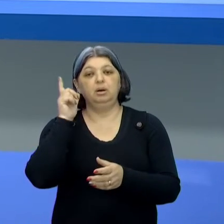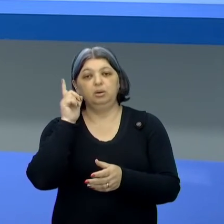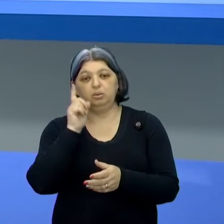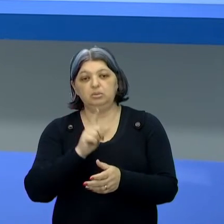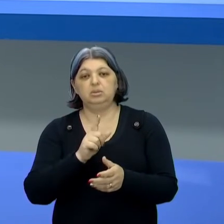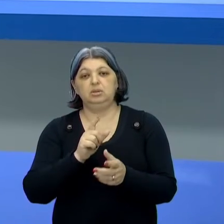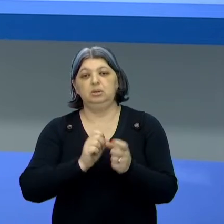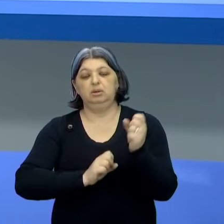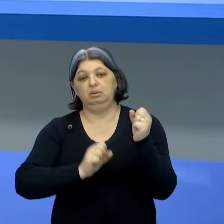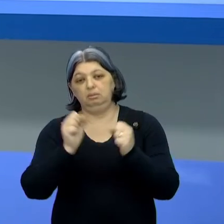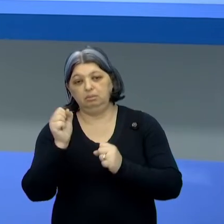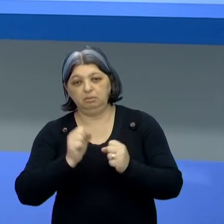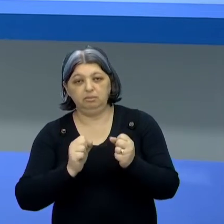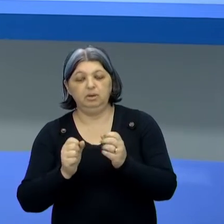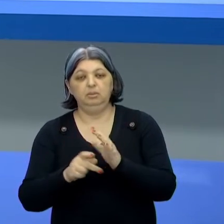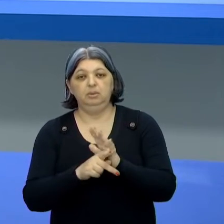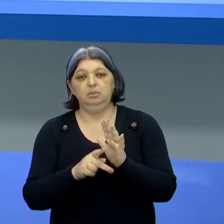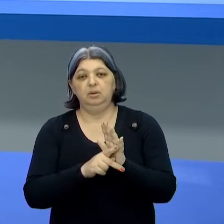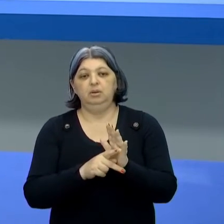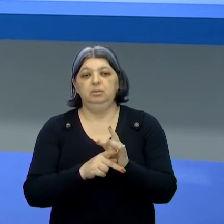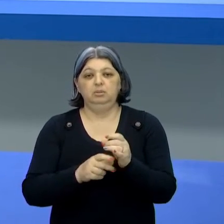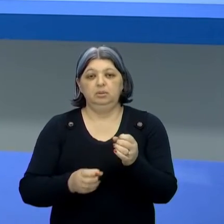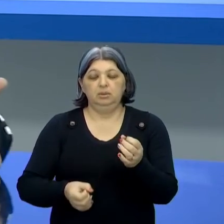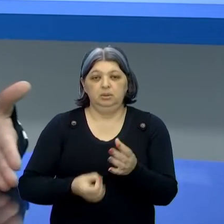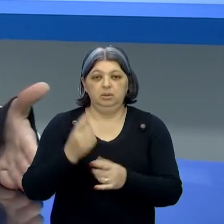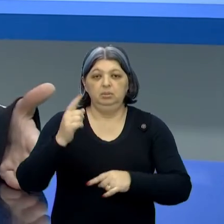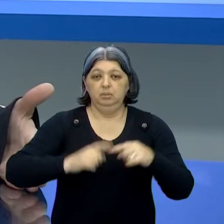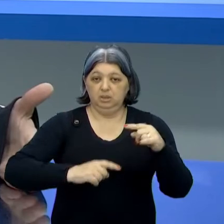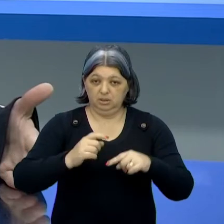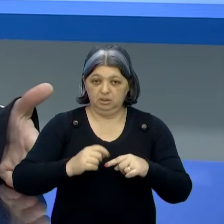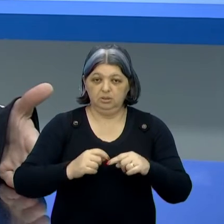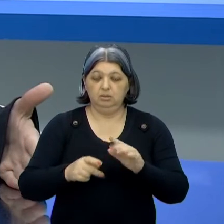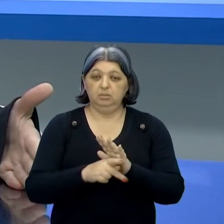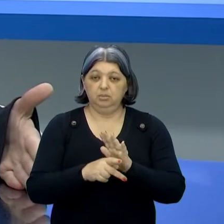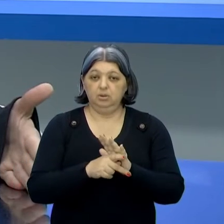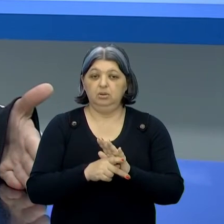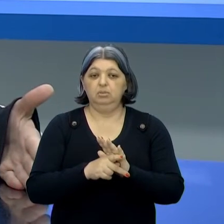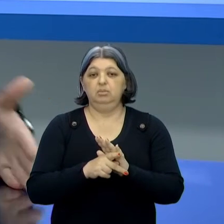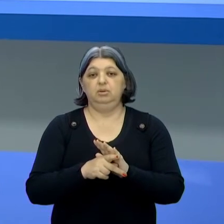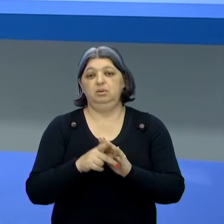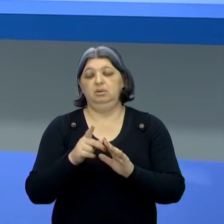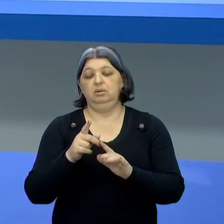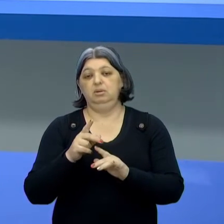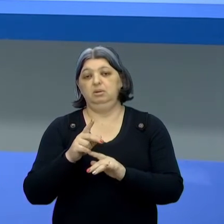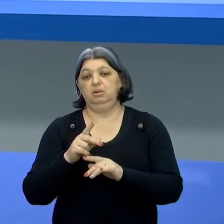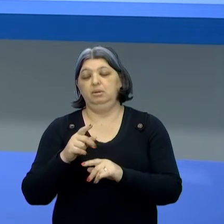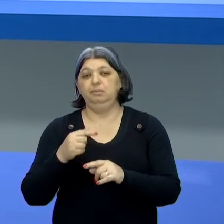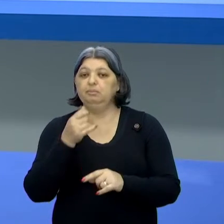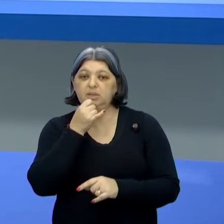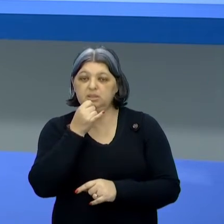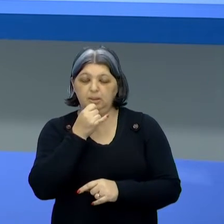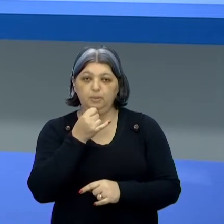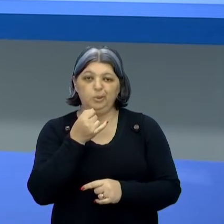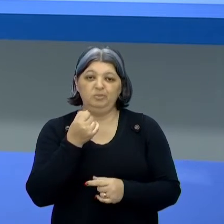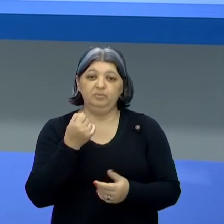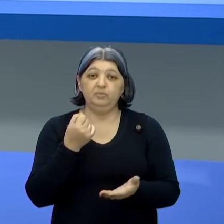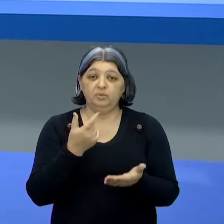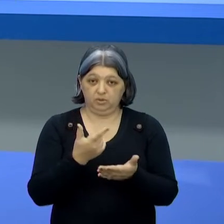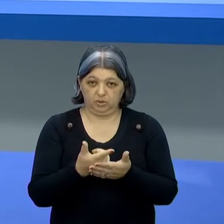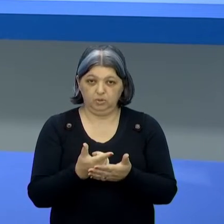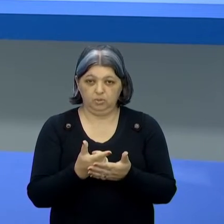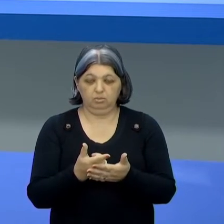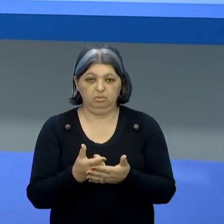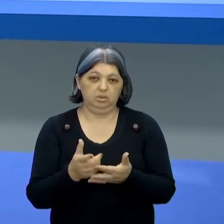material, né? Esse custo é repassado ao consumidor final. Por exemplo, você compra uma verdura